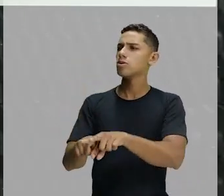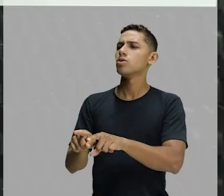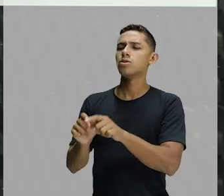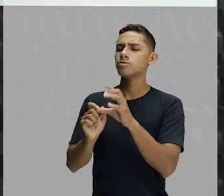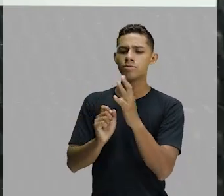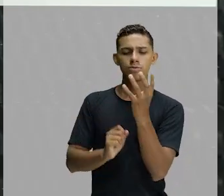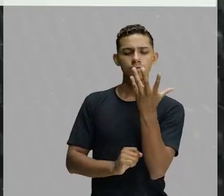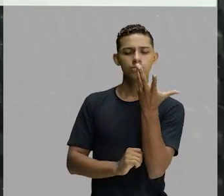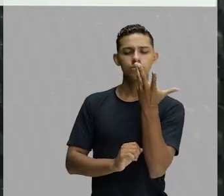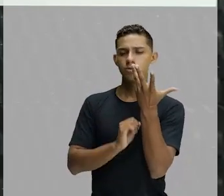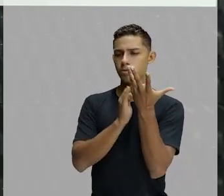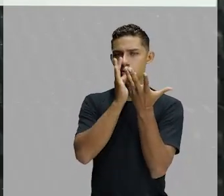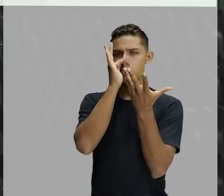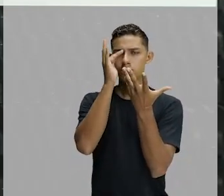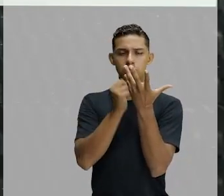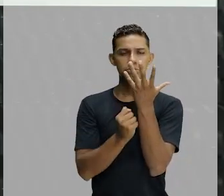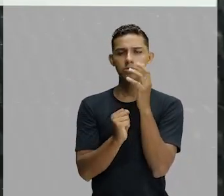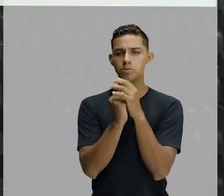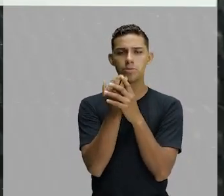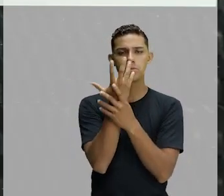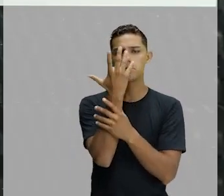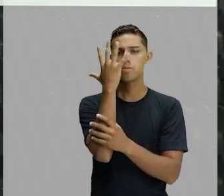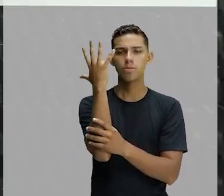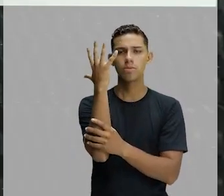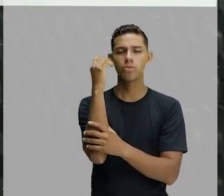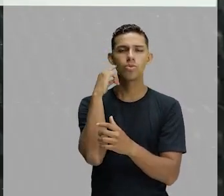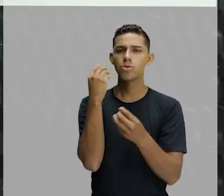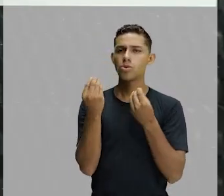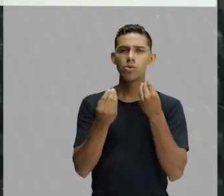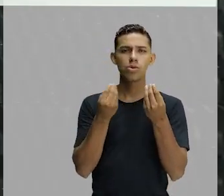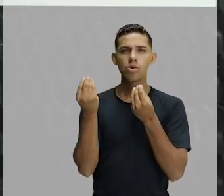plantas angiospermas funcionam. E entenda que